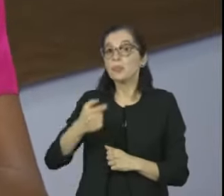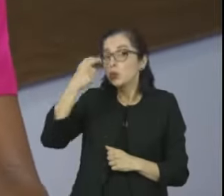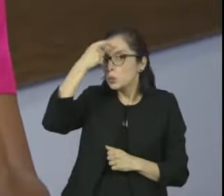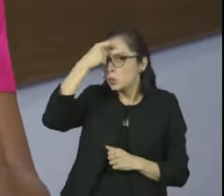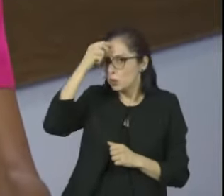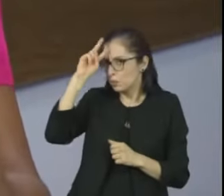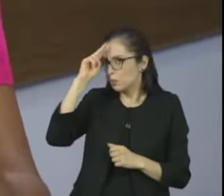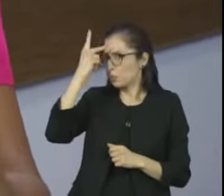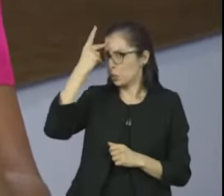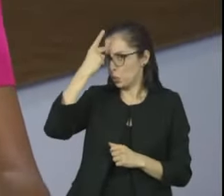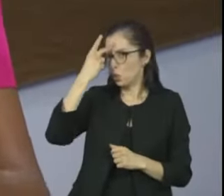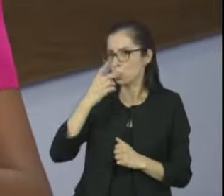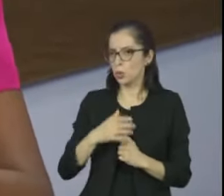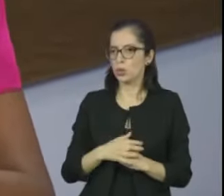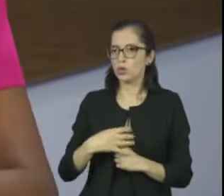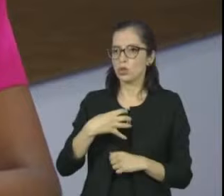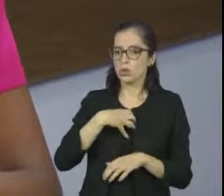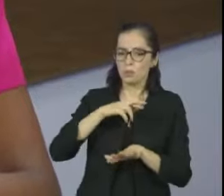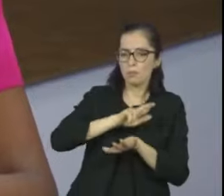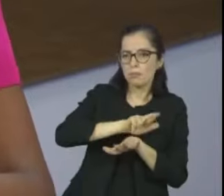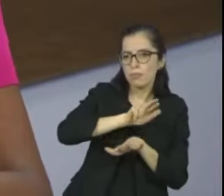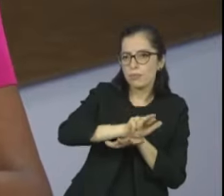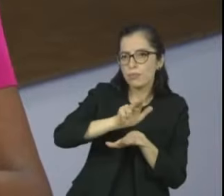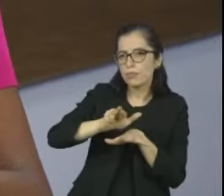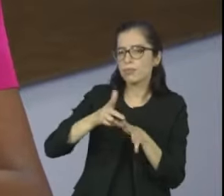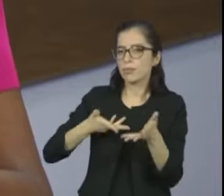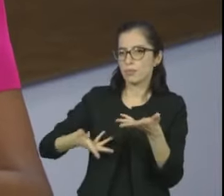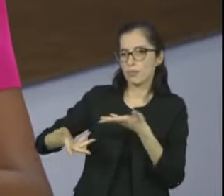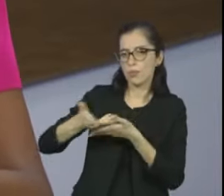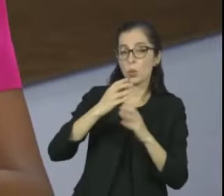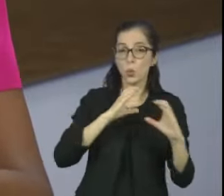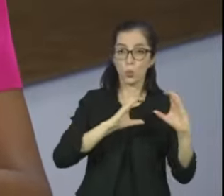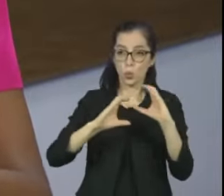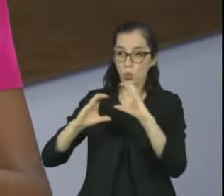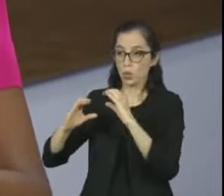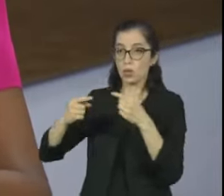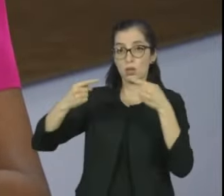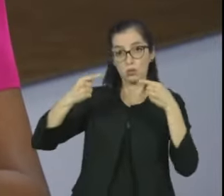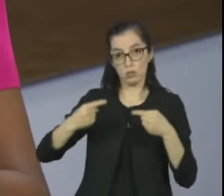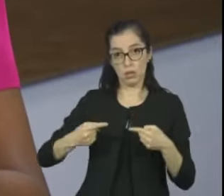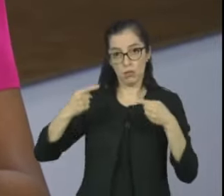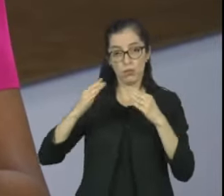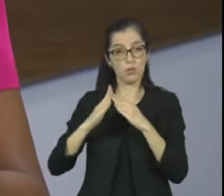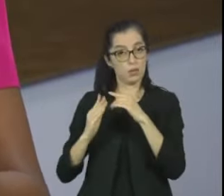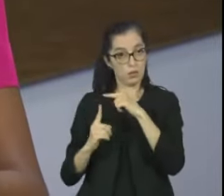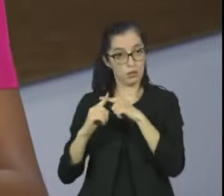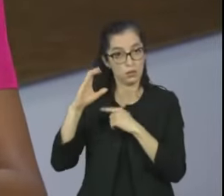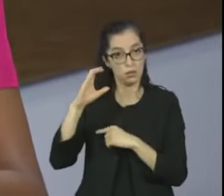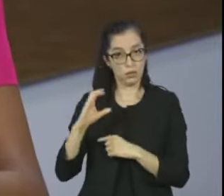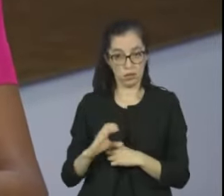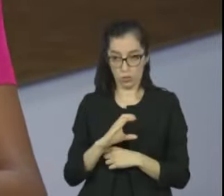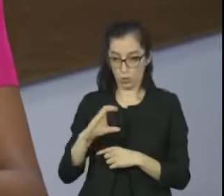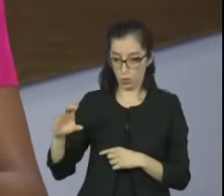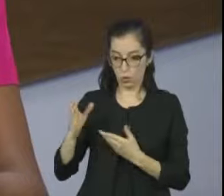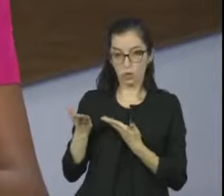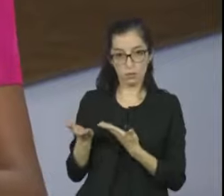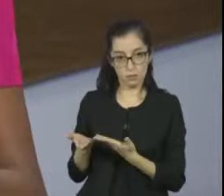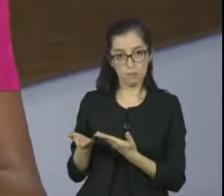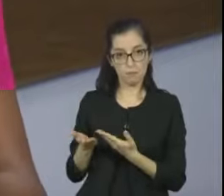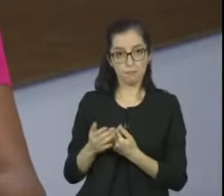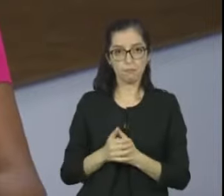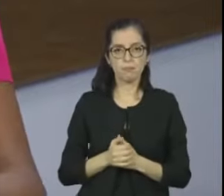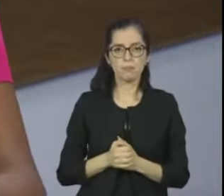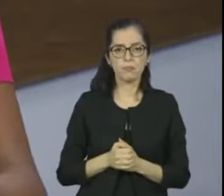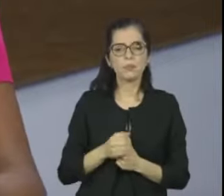novas formas de comunicação são desafios da igreja na função na busca na